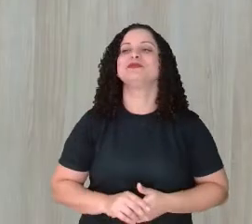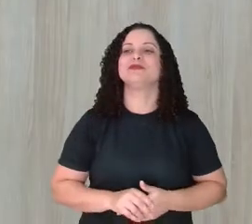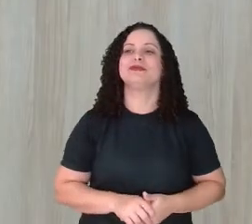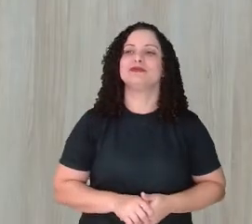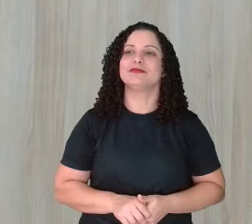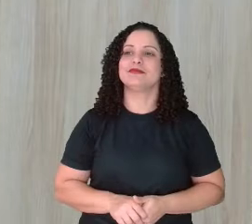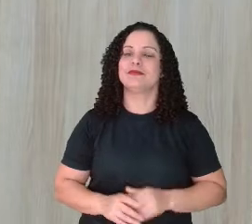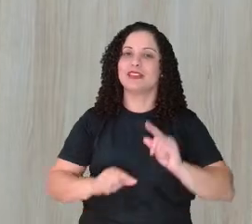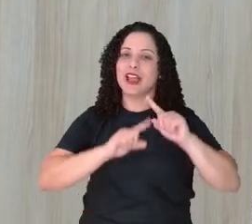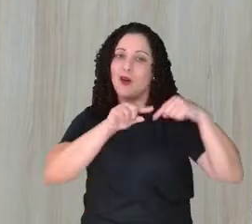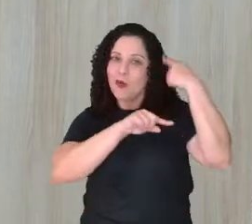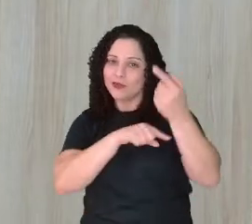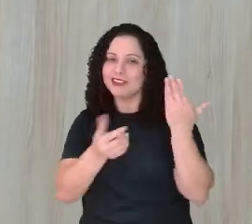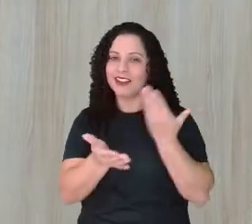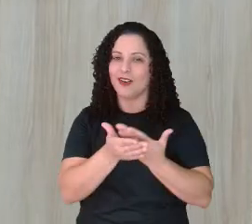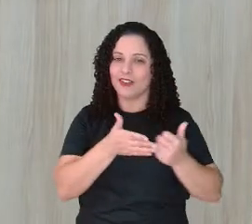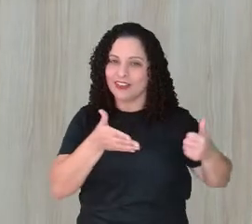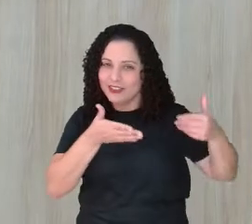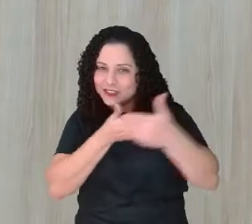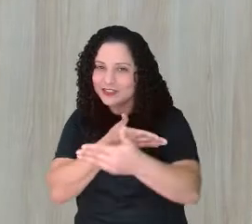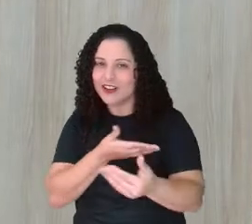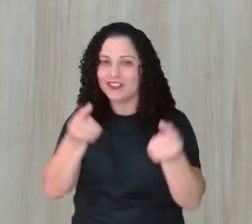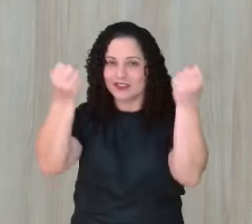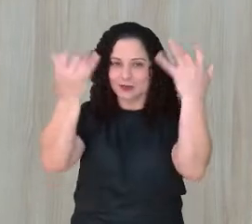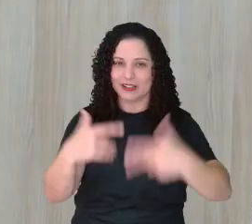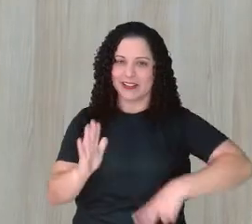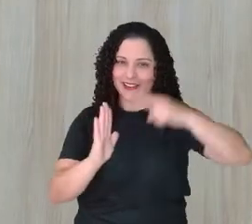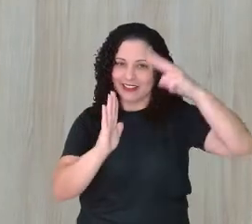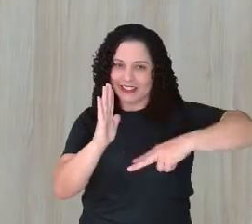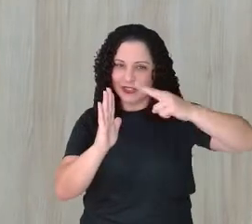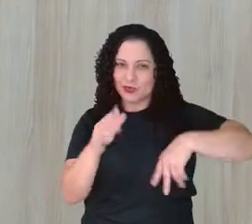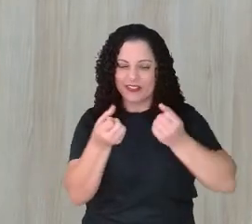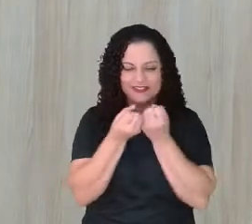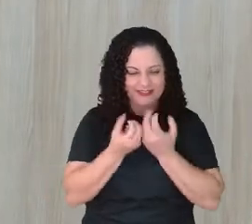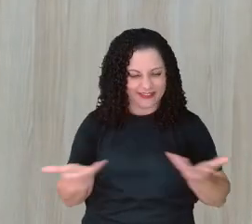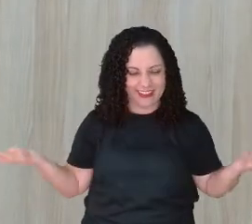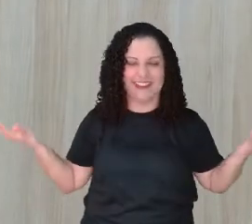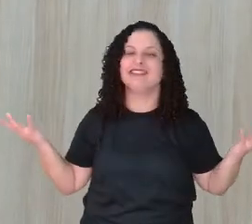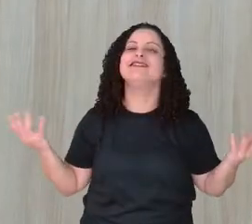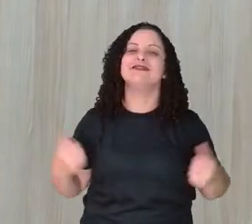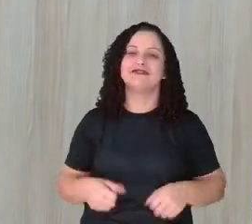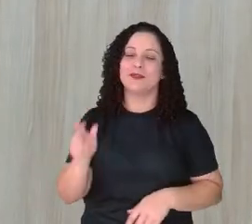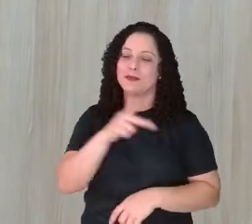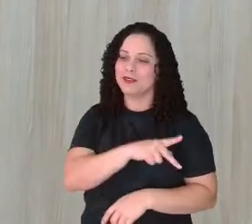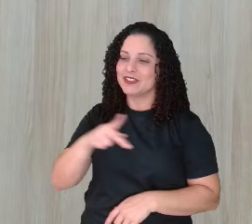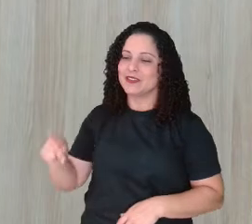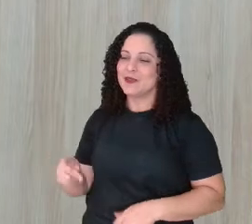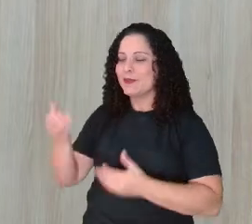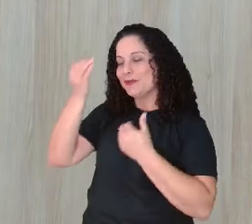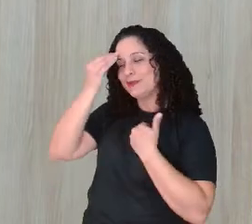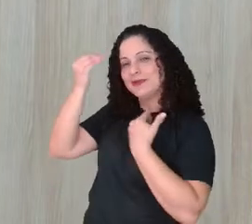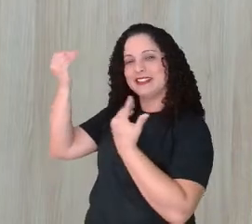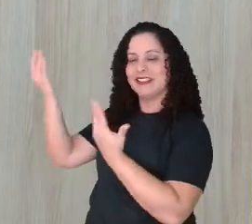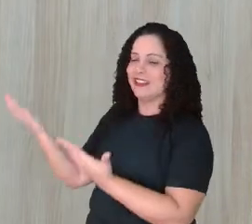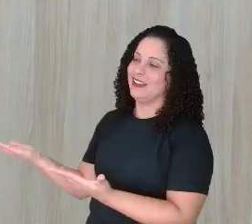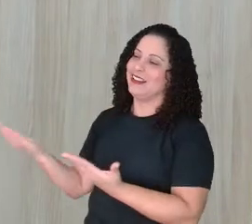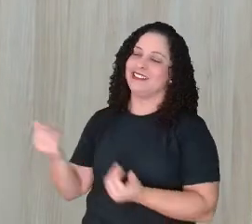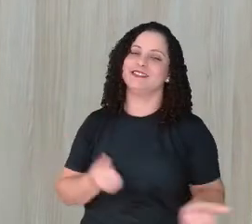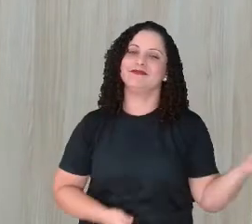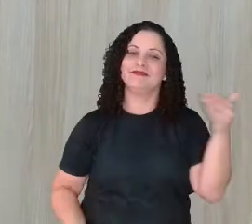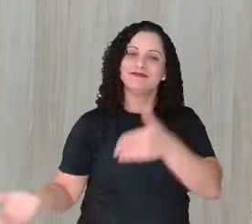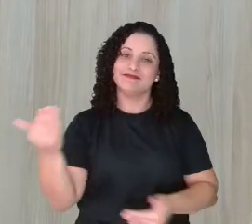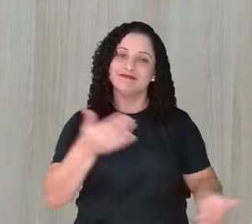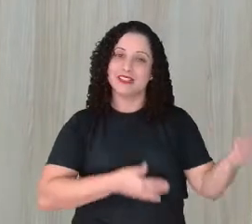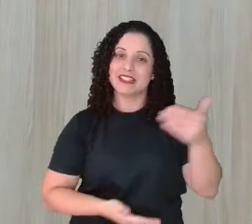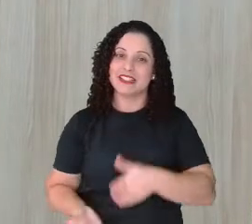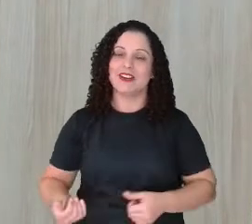aí, na próxima aula, a gente vai continuar falando sobre leitura, porque tem muita coisa para falar. Professora Cláudia, muito obrigada por sua